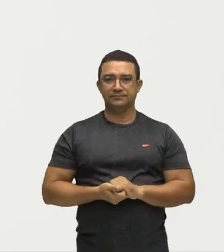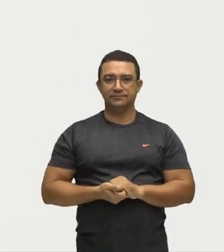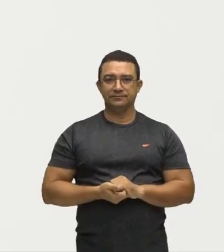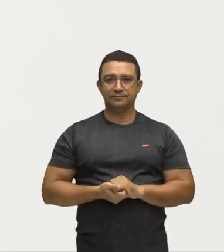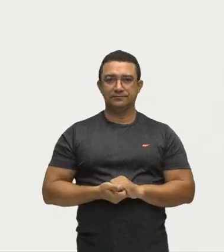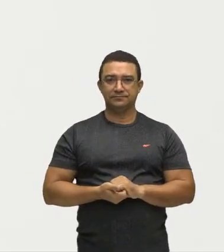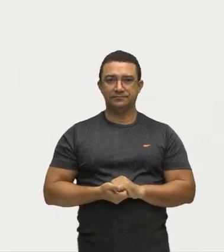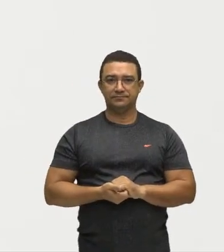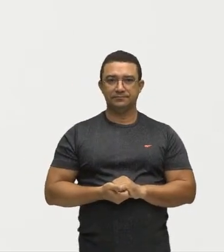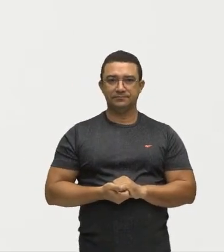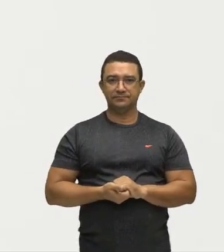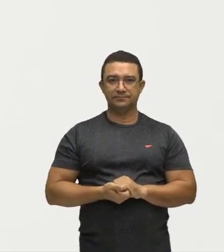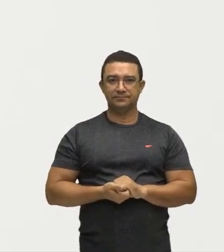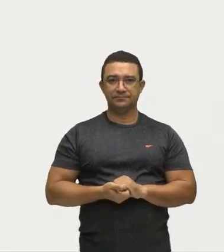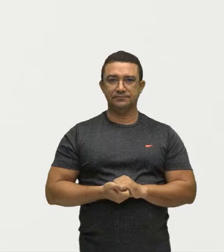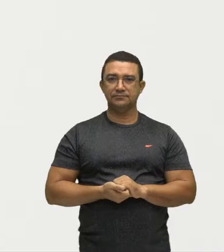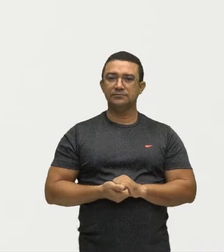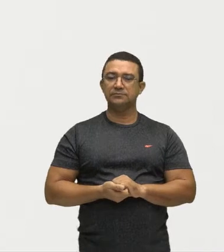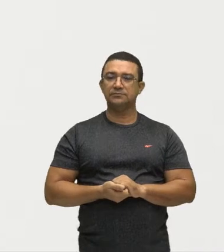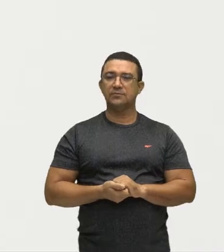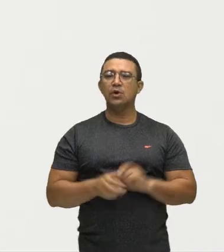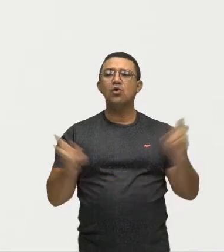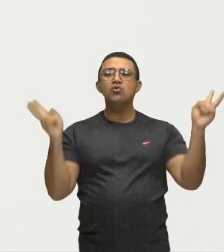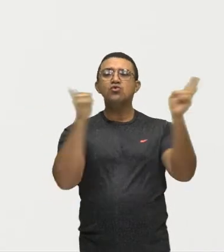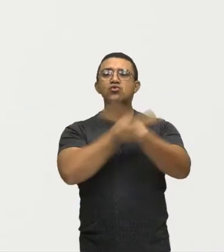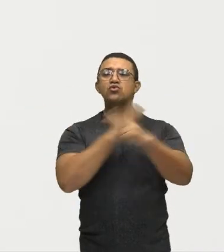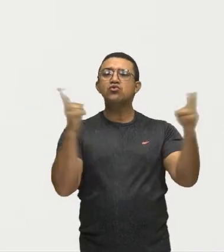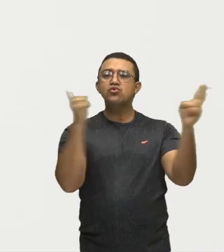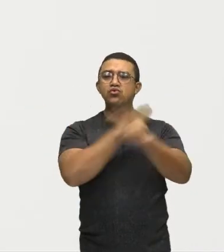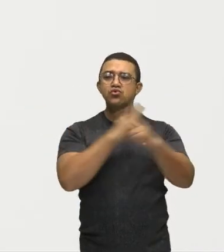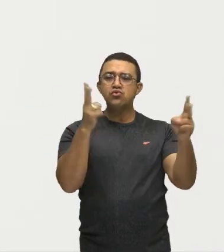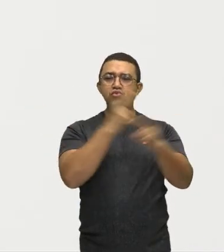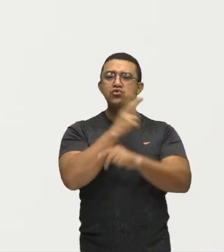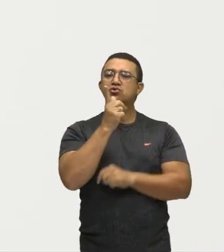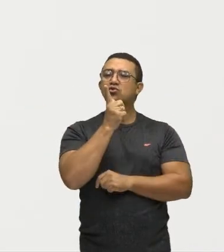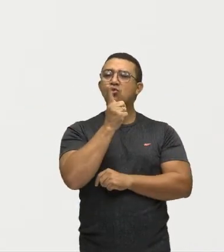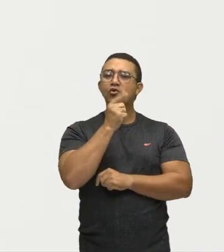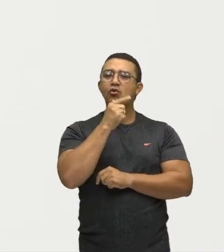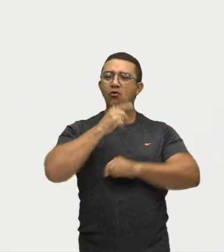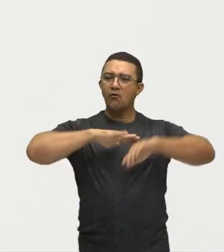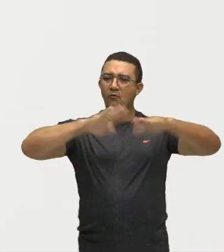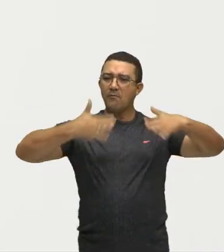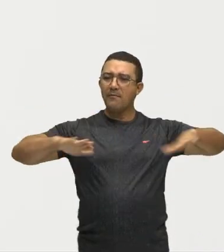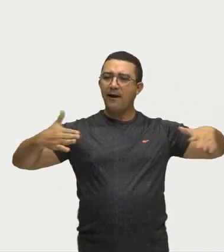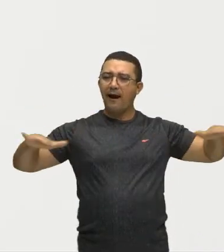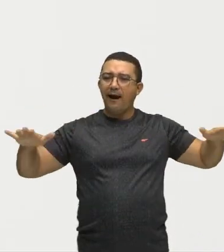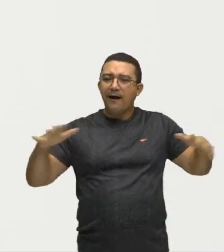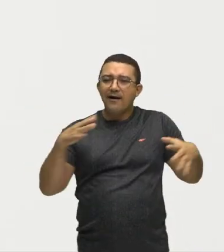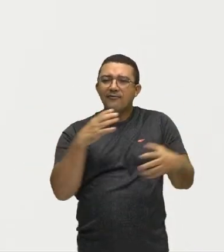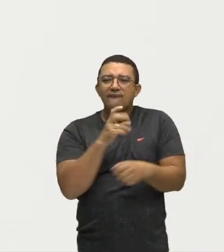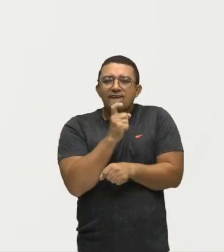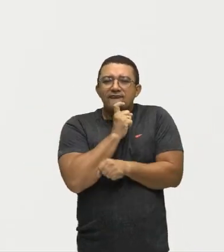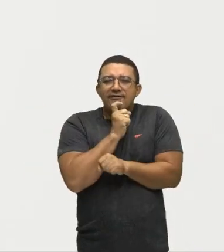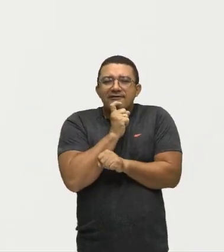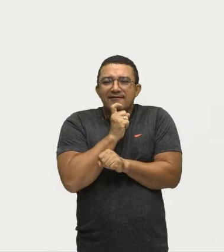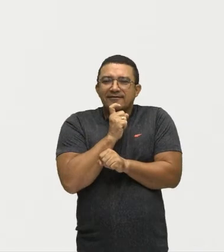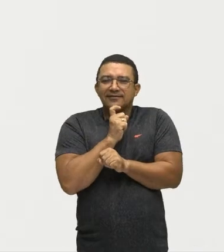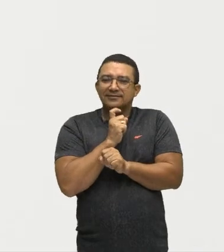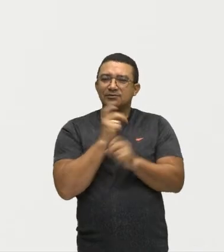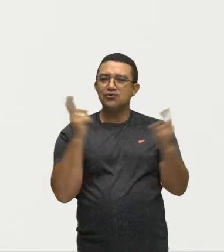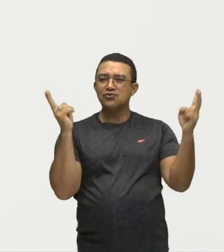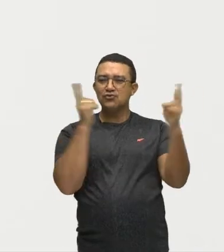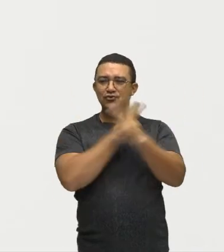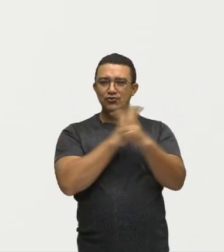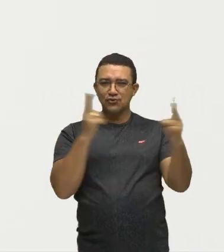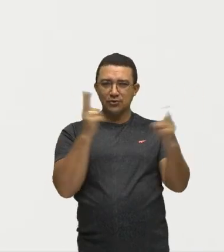aqui. A brisa do mar ainda era fria. Temos aqui uma locução verbal, 2 verbos indicando apenas uma ação.